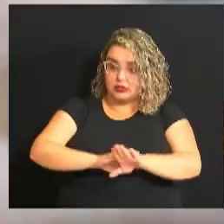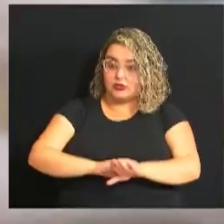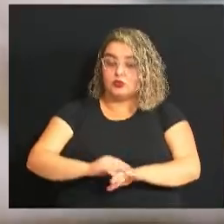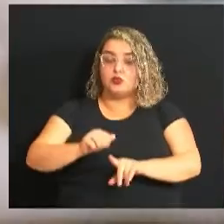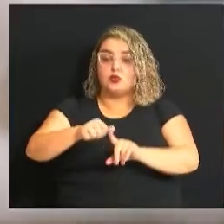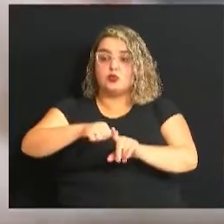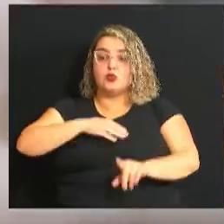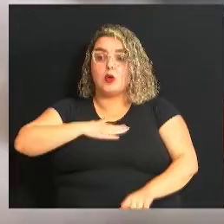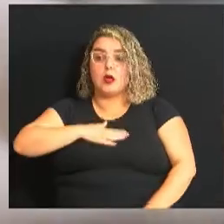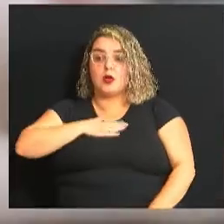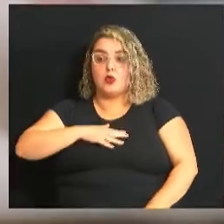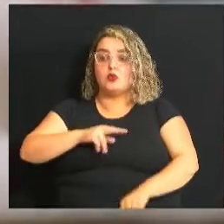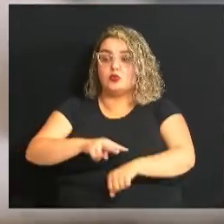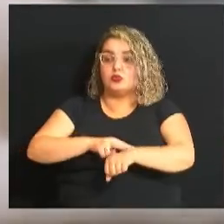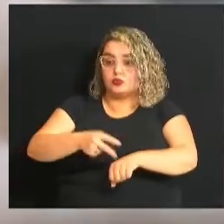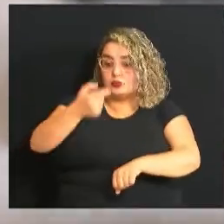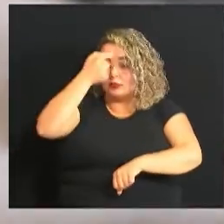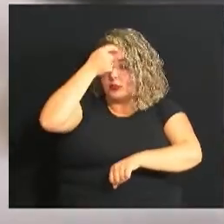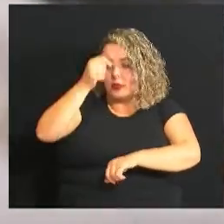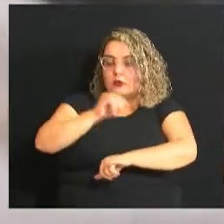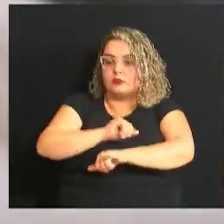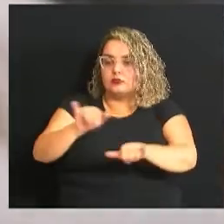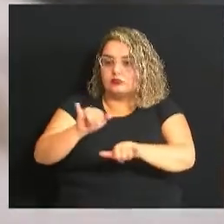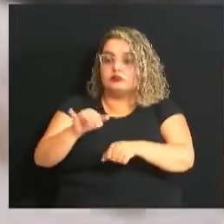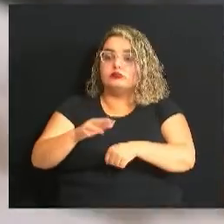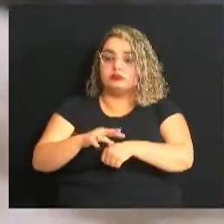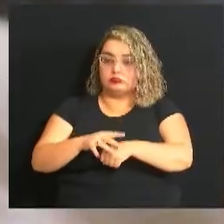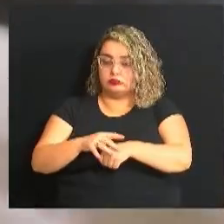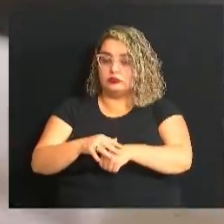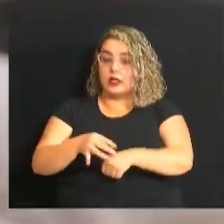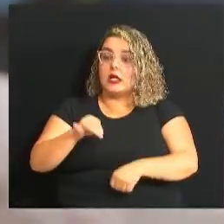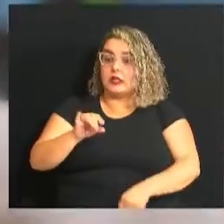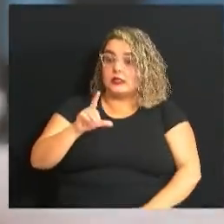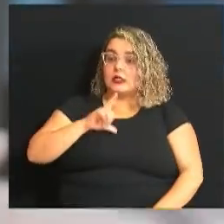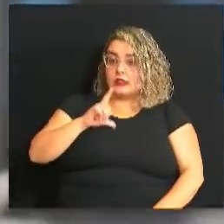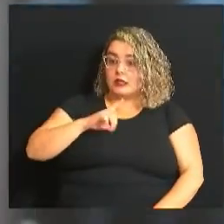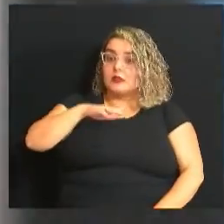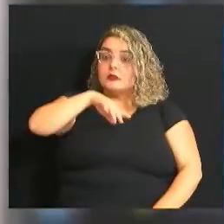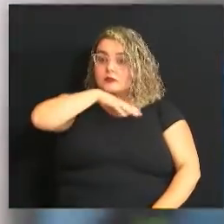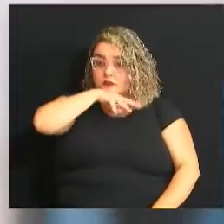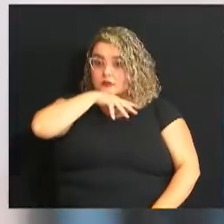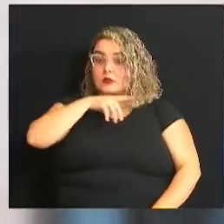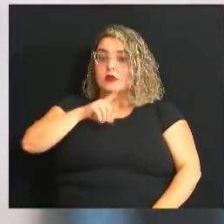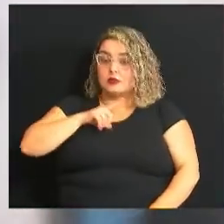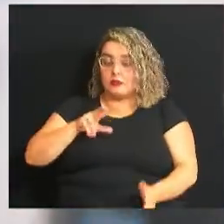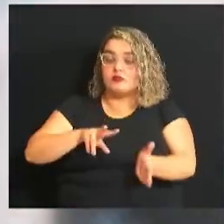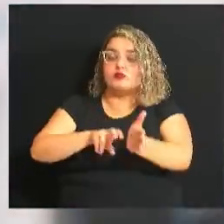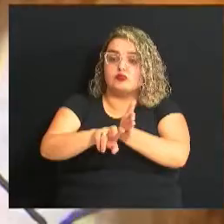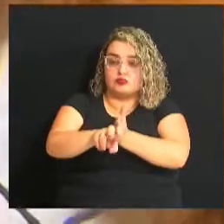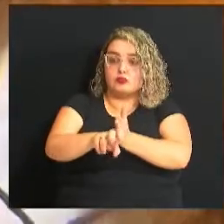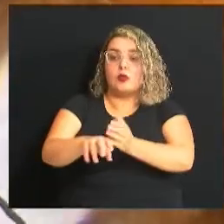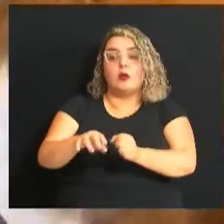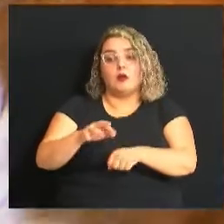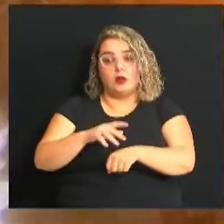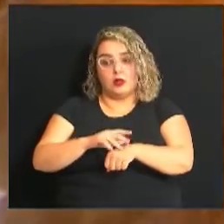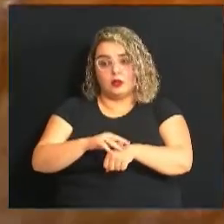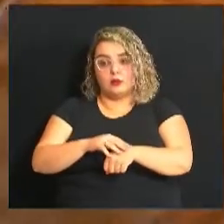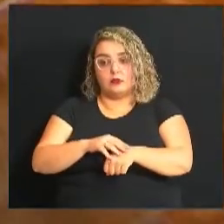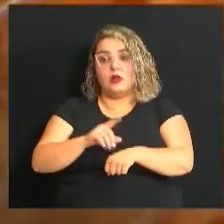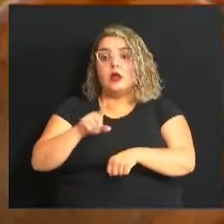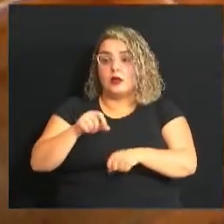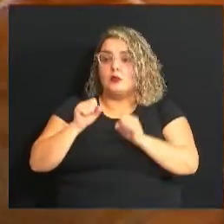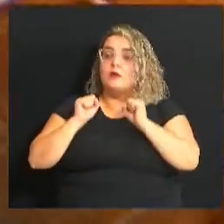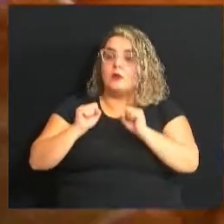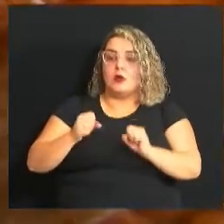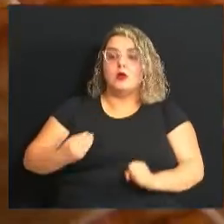Verde, que conscientizam sobre a enfermidade. Se você tem um animal que foi diagnosticado com a doença, ele pode